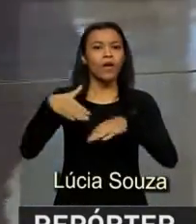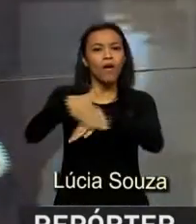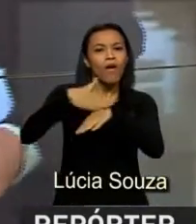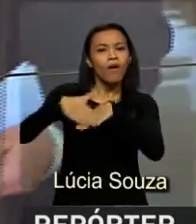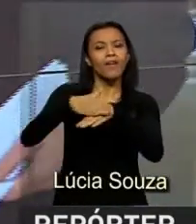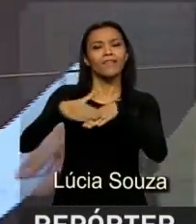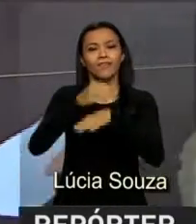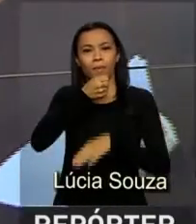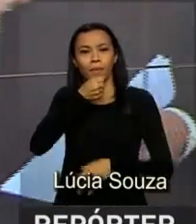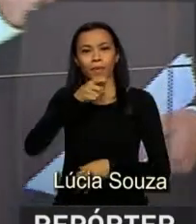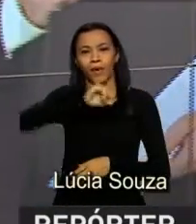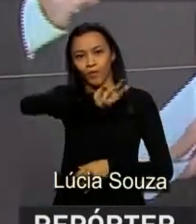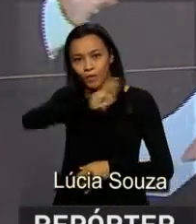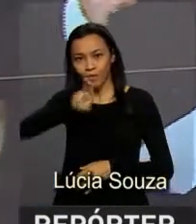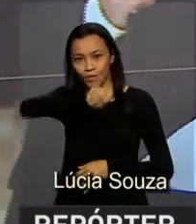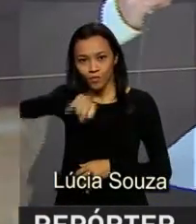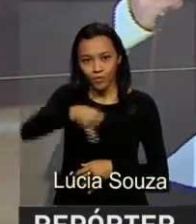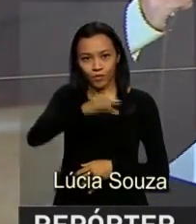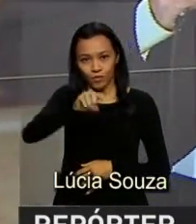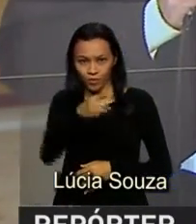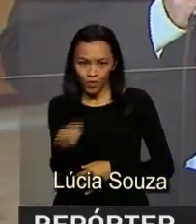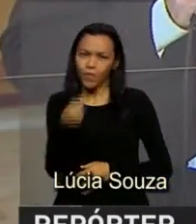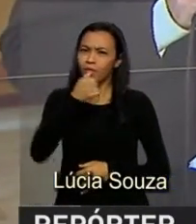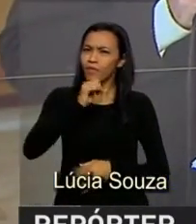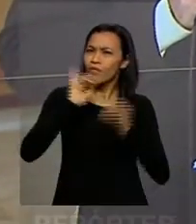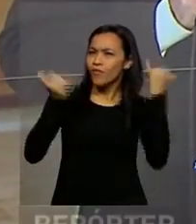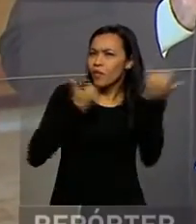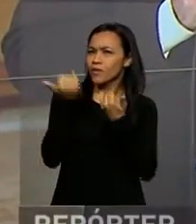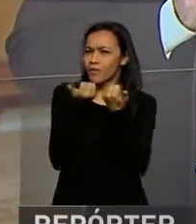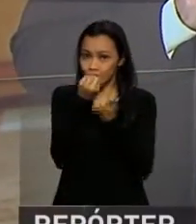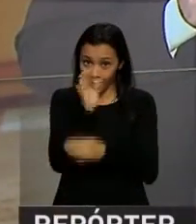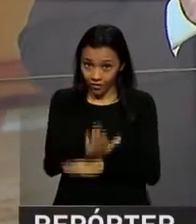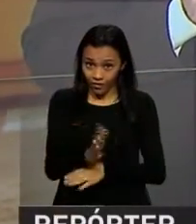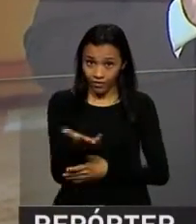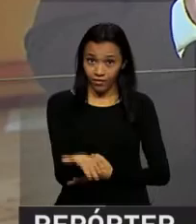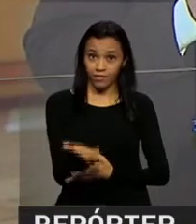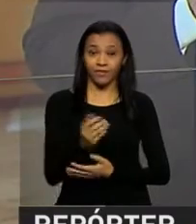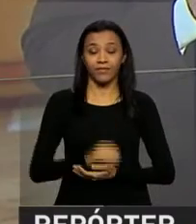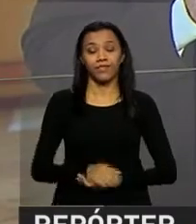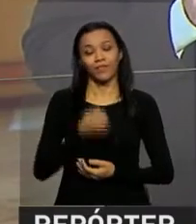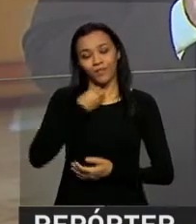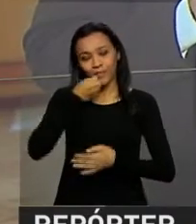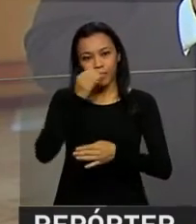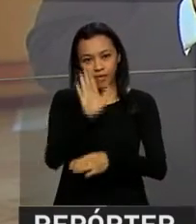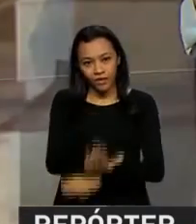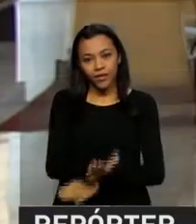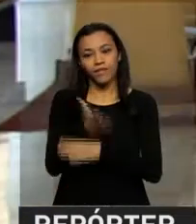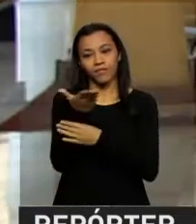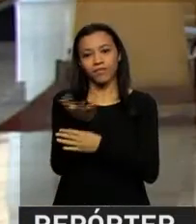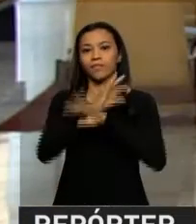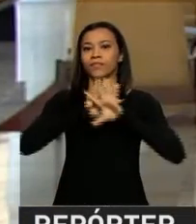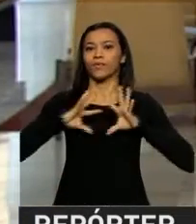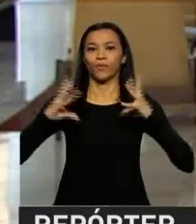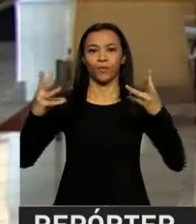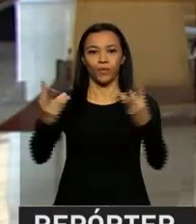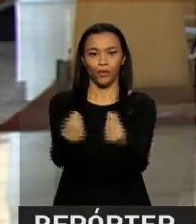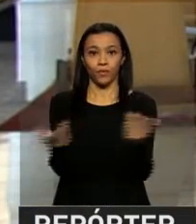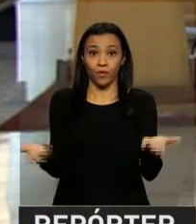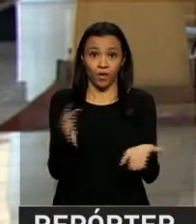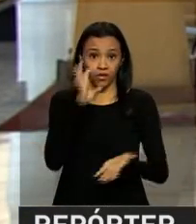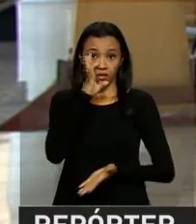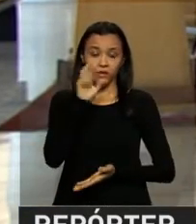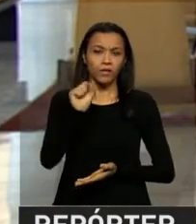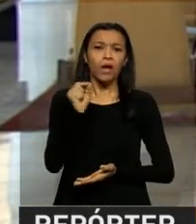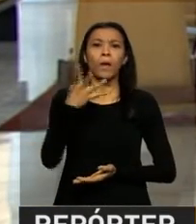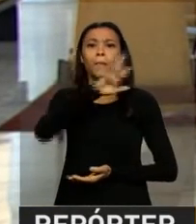com o João Pedro Neto, que tem as informações. Agora já, boa tarde, João. Oi, Jaime, boa tarde a você, boa tarde a todos que nos assistem. Olha,